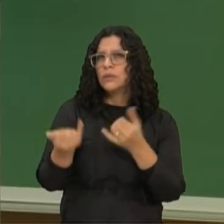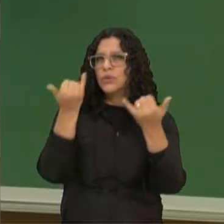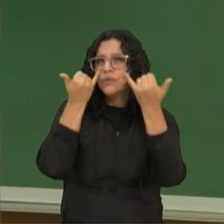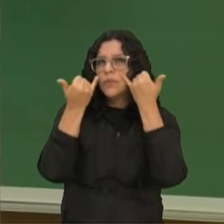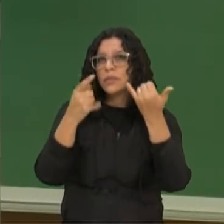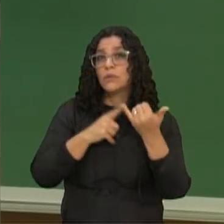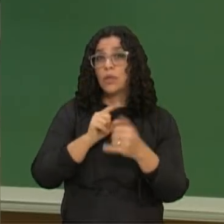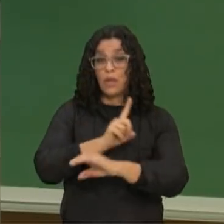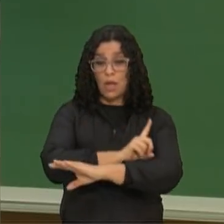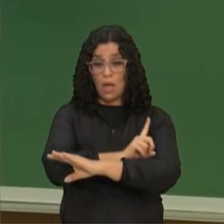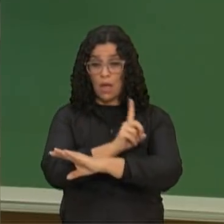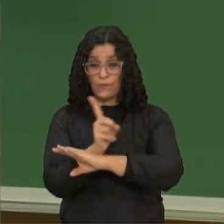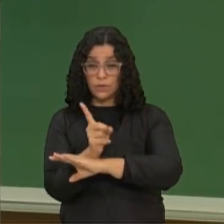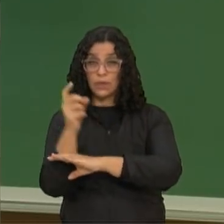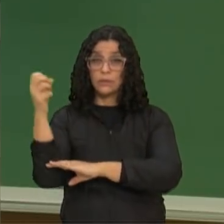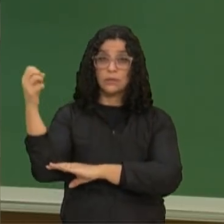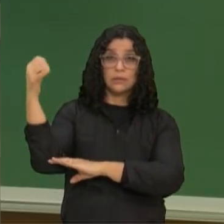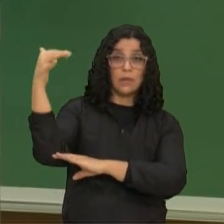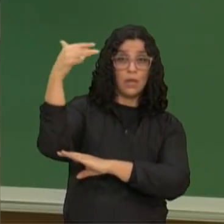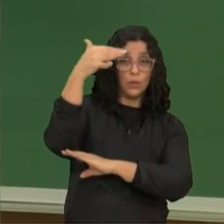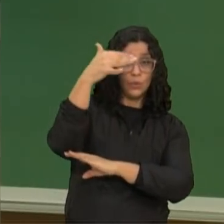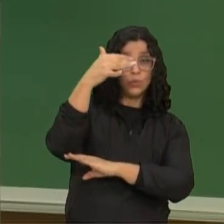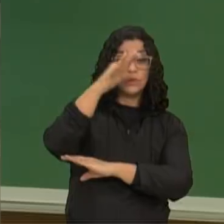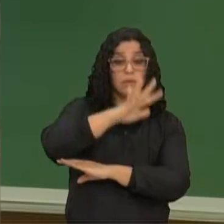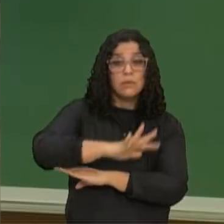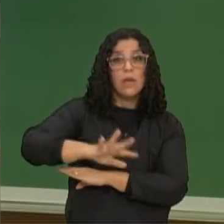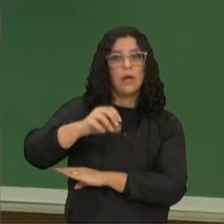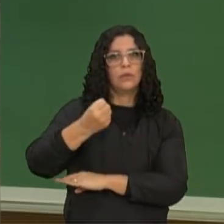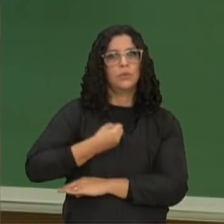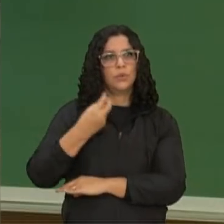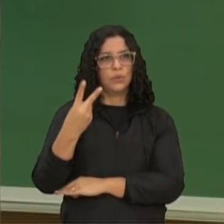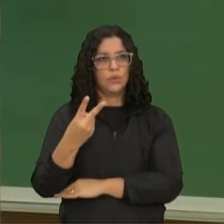ó, a velocidade da luz no meio 2, então temos aqui, ó,